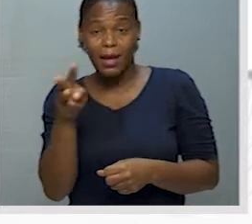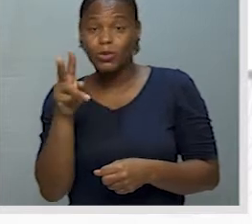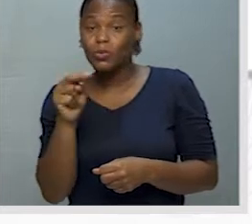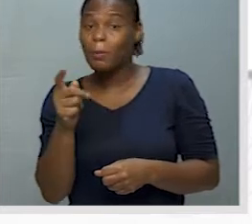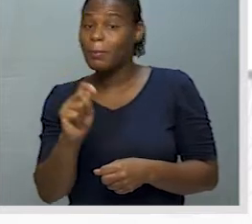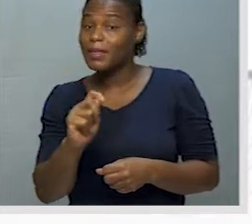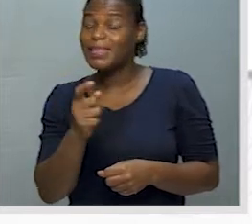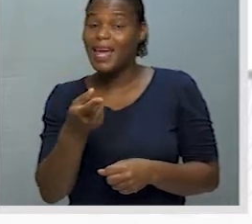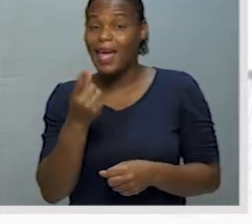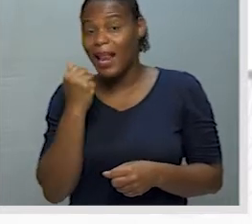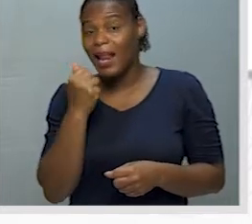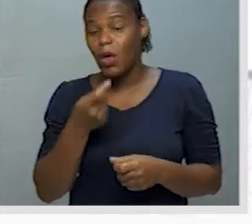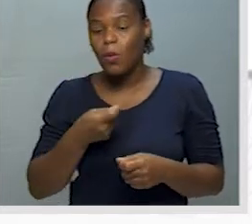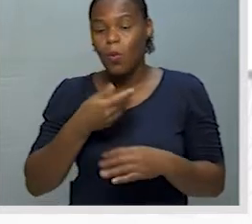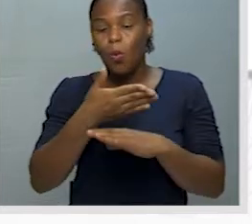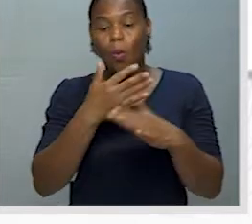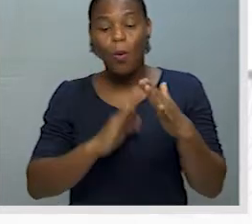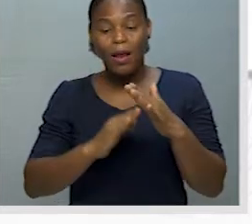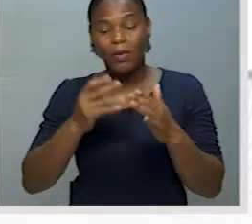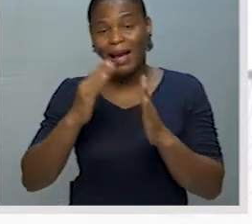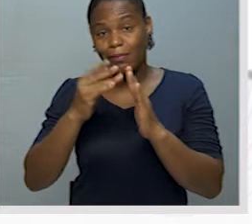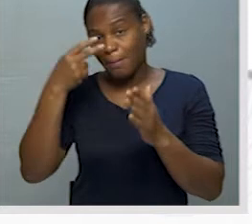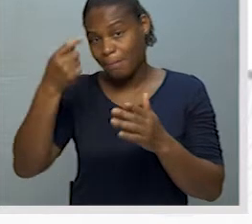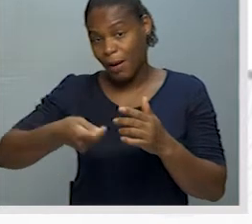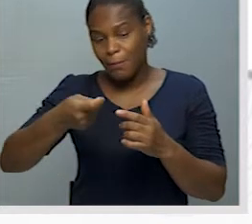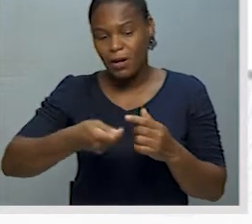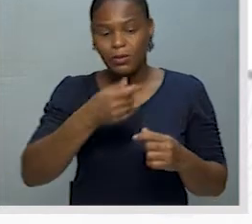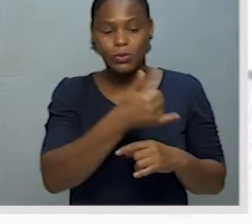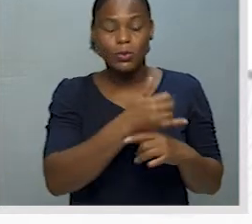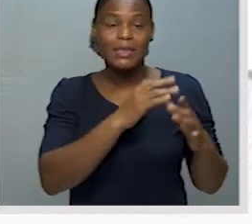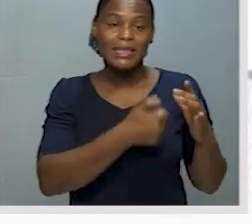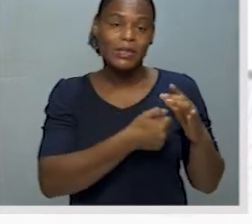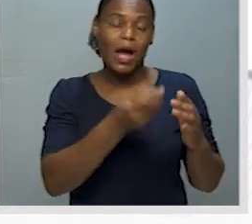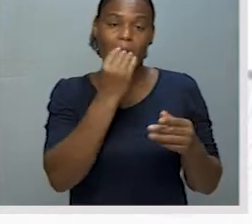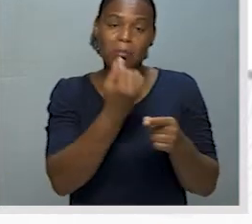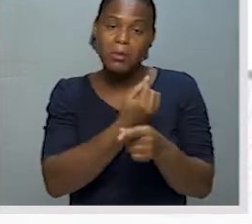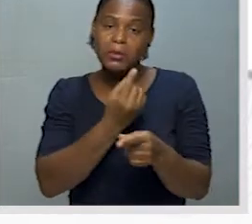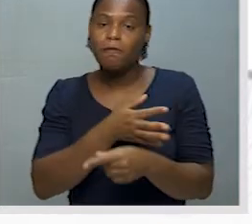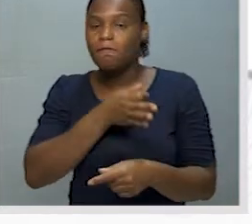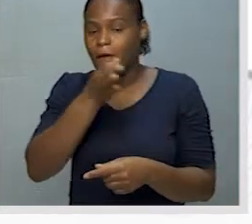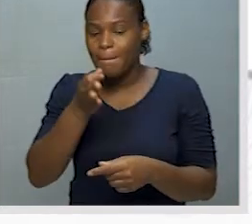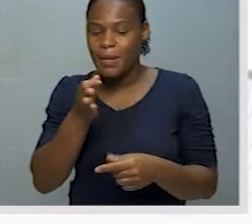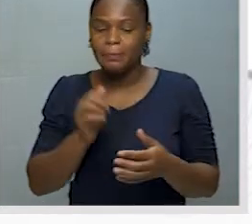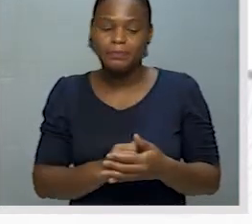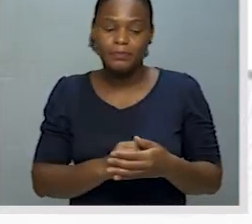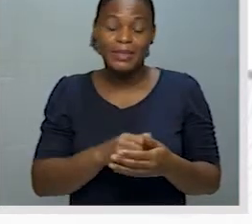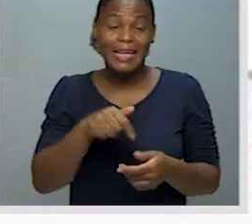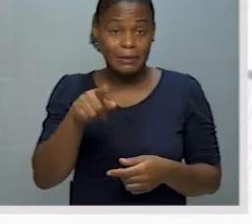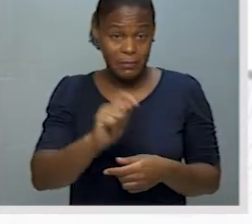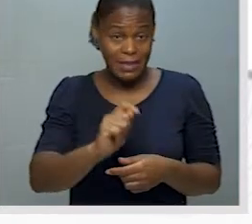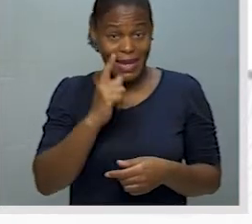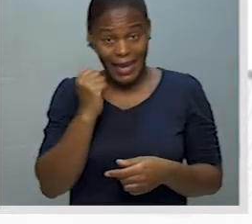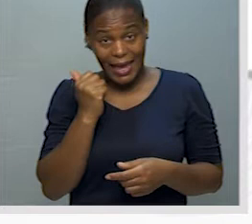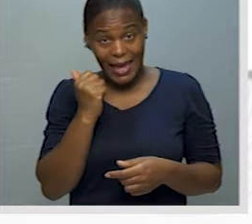Ele gasta 1/4 com aluguer e 2/5 com a alimentação da família. Esse